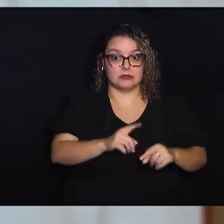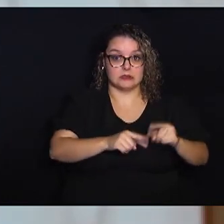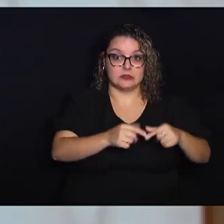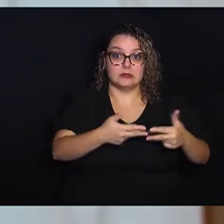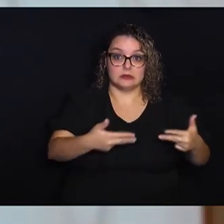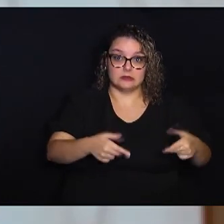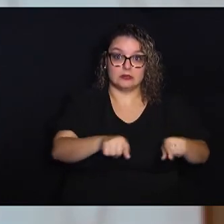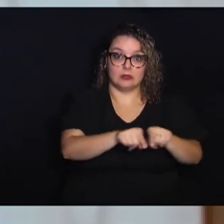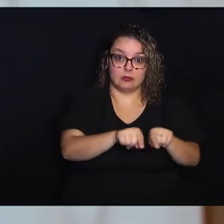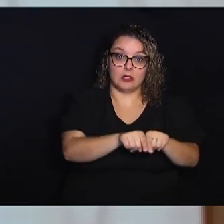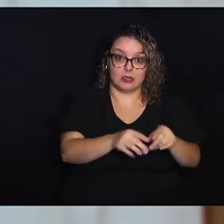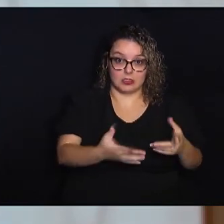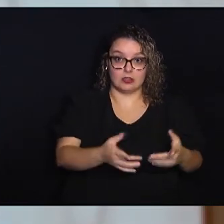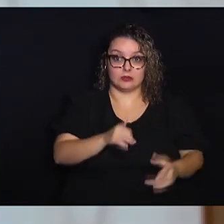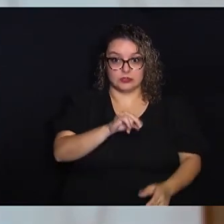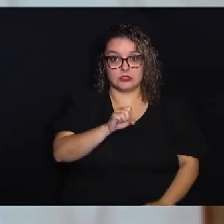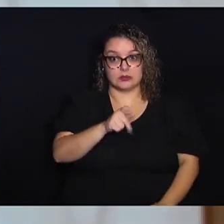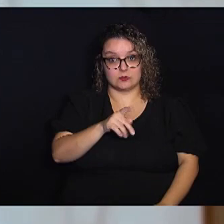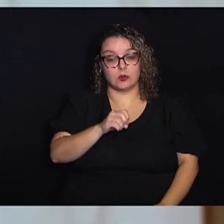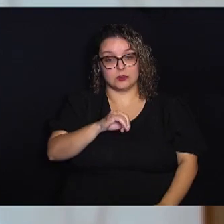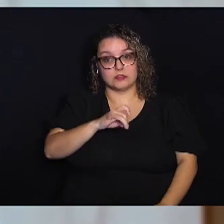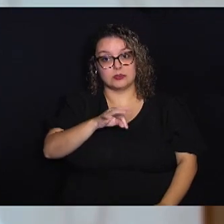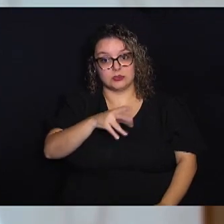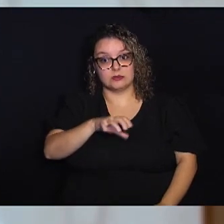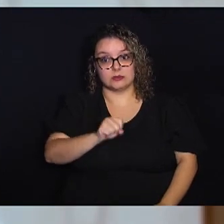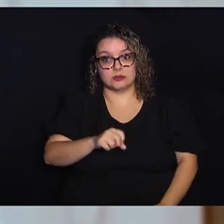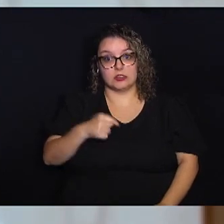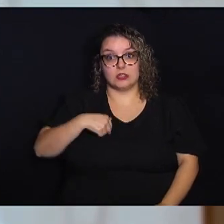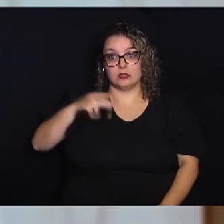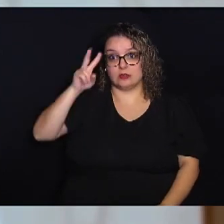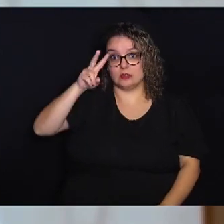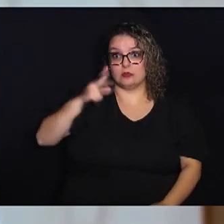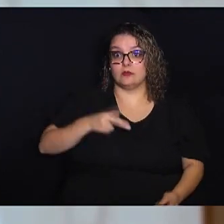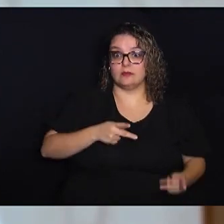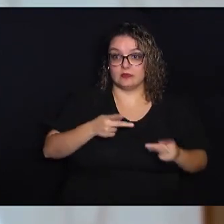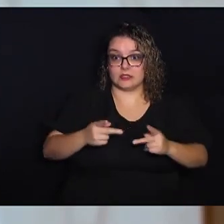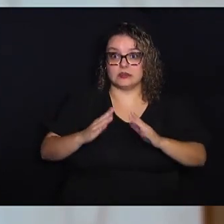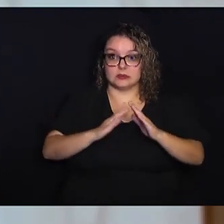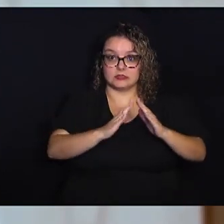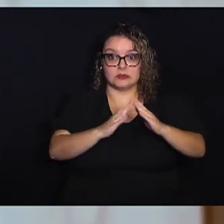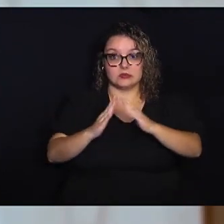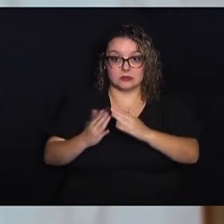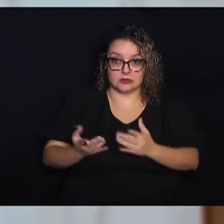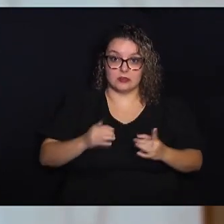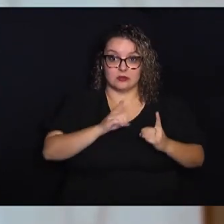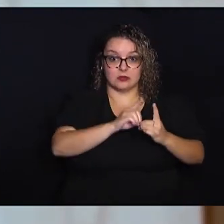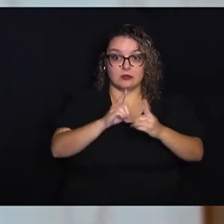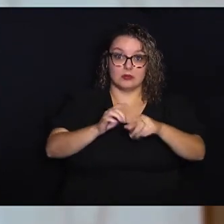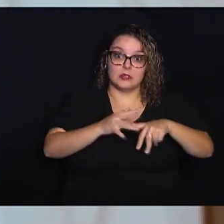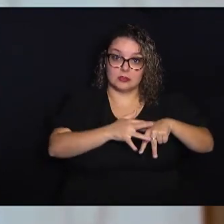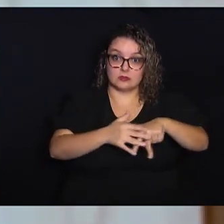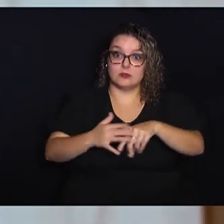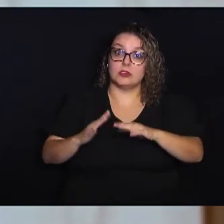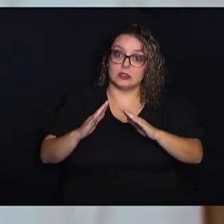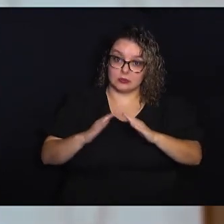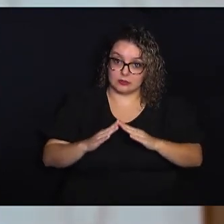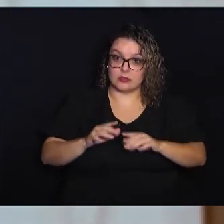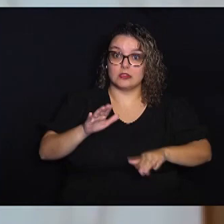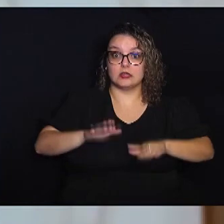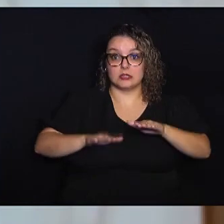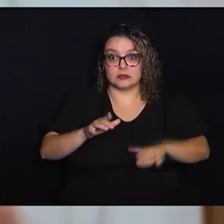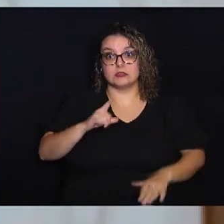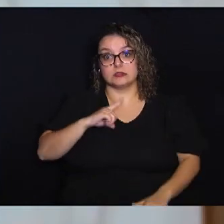apetrechos aí, desses dispositivos, né? Eu lembro quando eu fazia visita domiciliar e atender pacientes em casa, que às vezes você